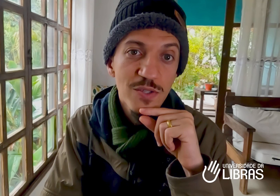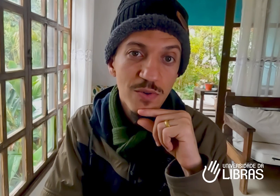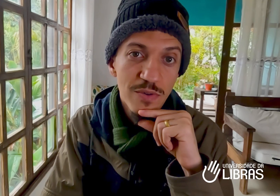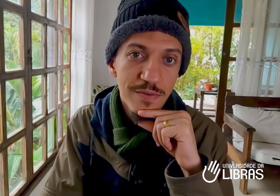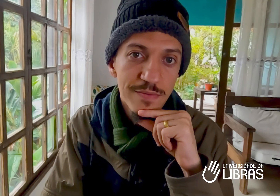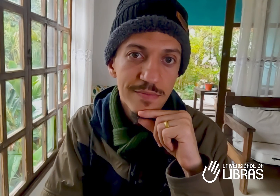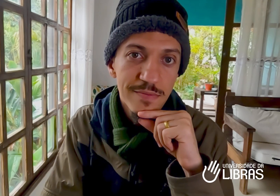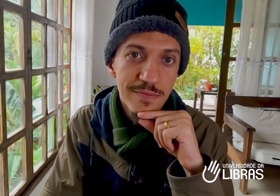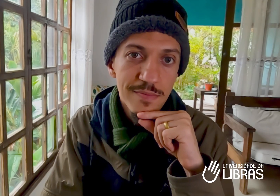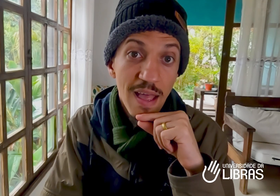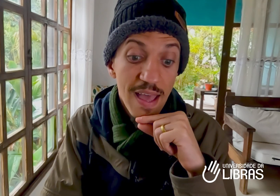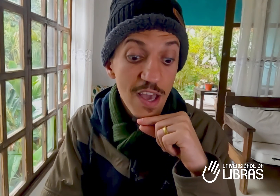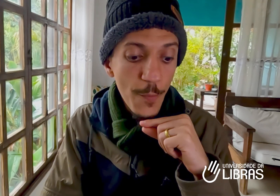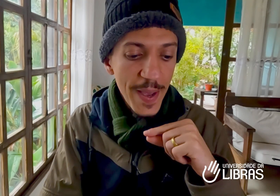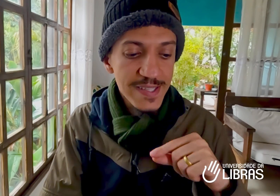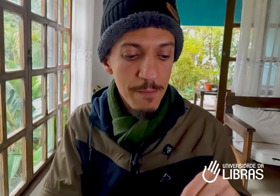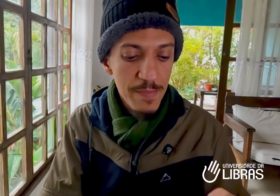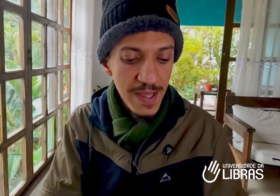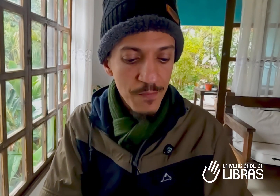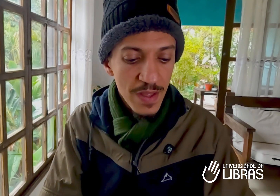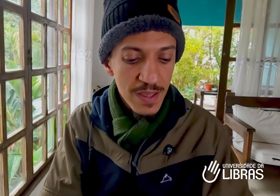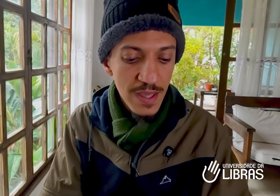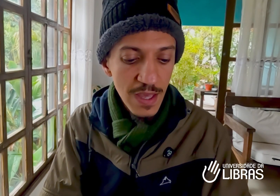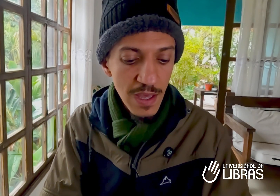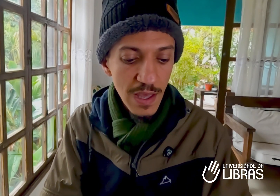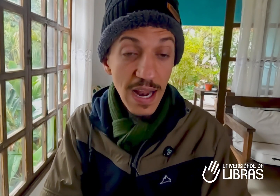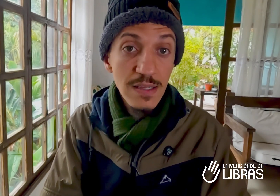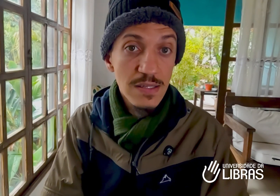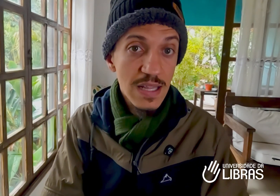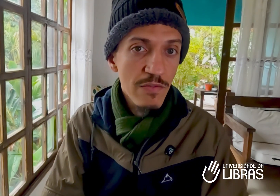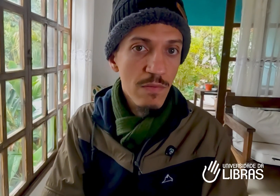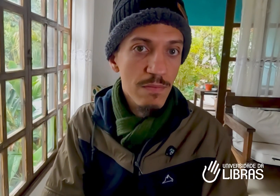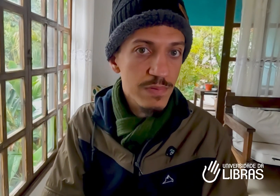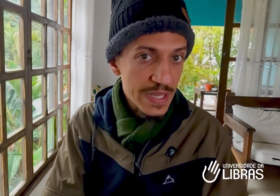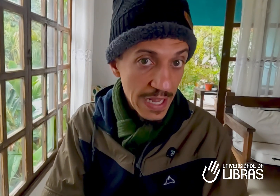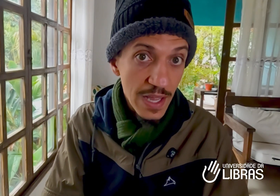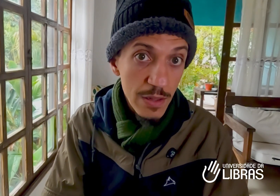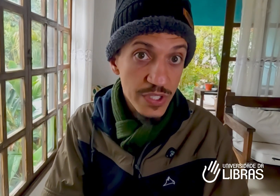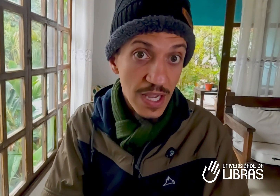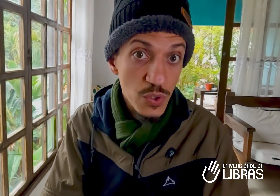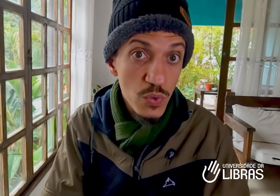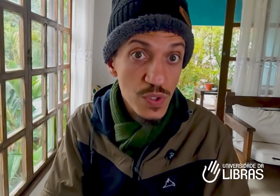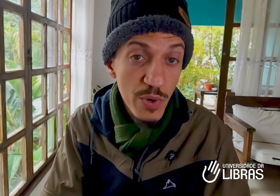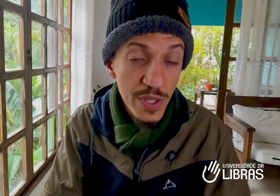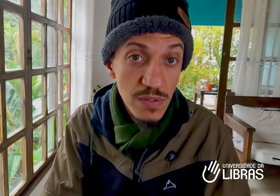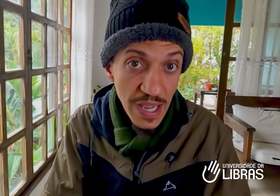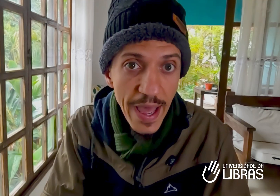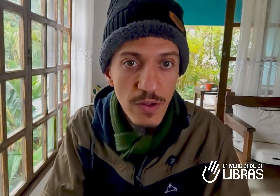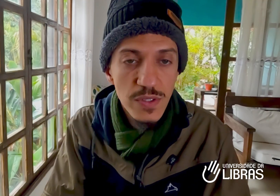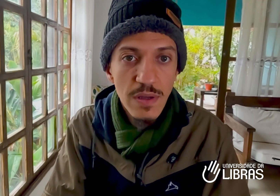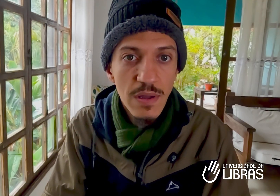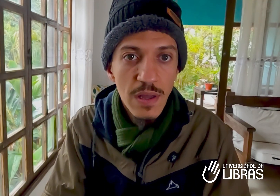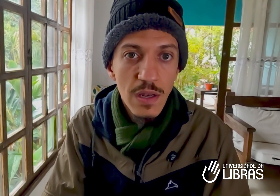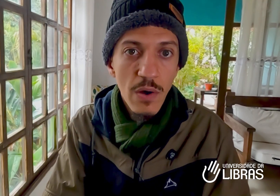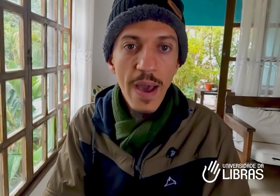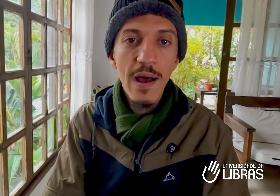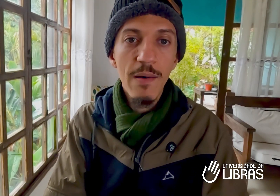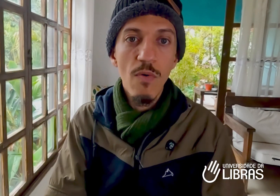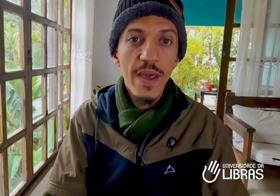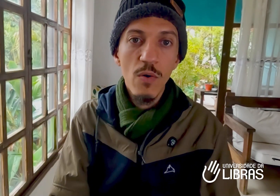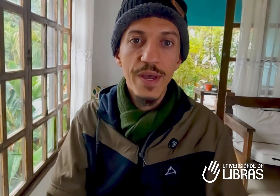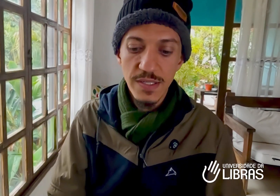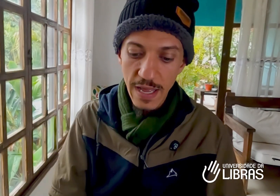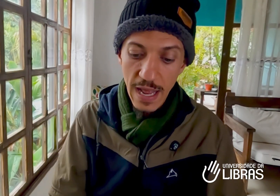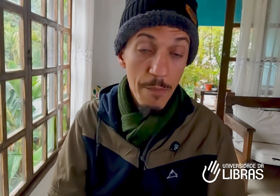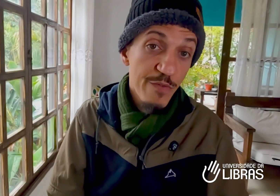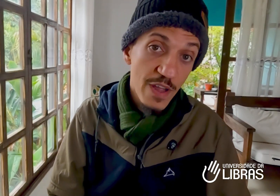com esse surdo. E eu percebi que eles estavam tratando de assuntos muito sérios. Não era